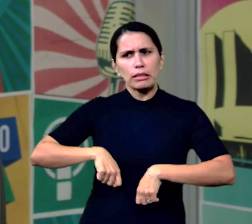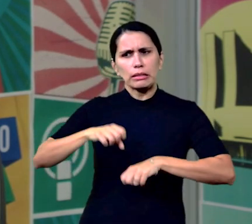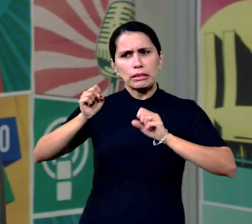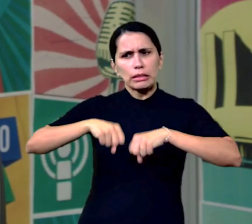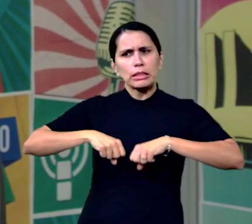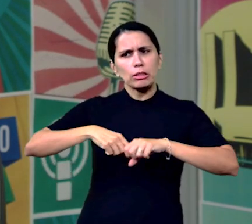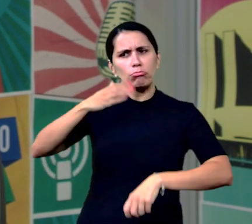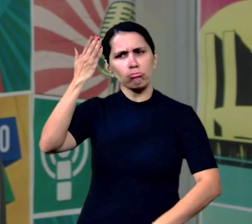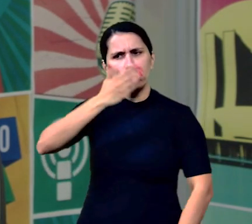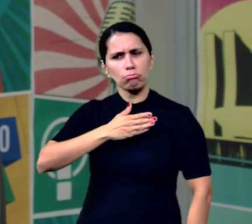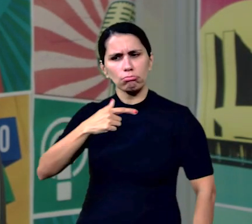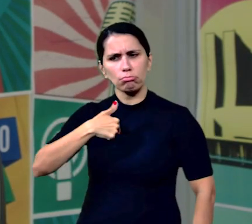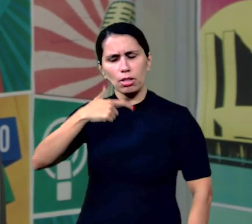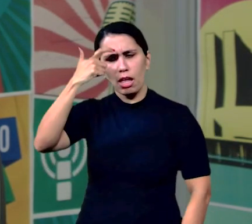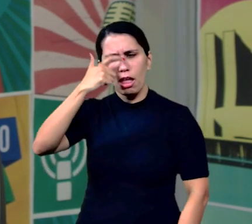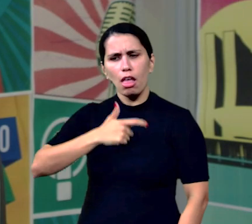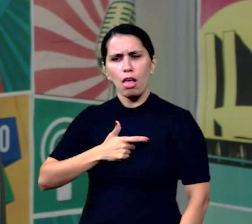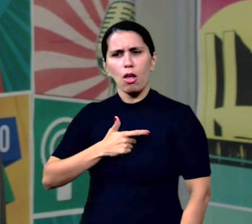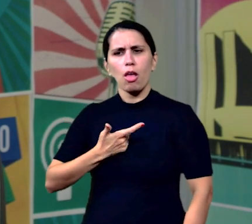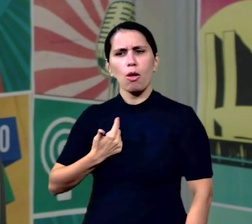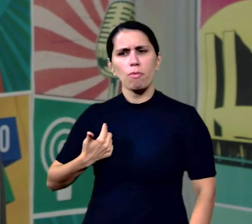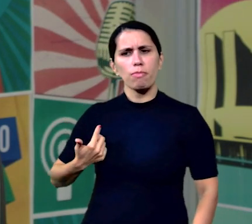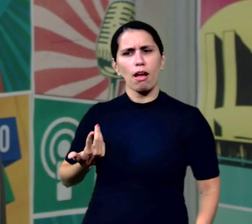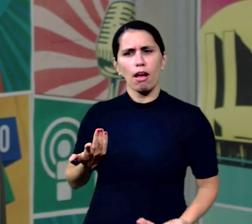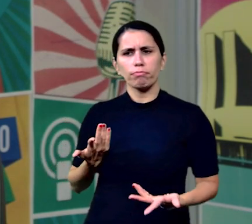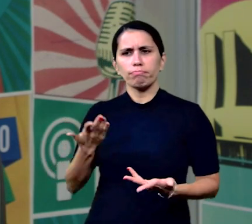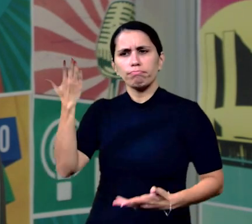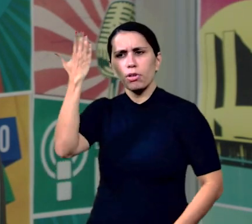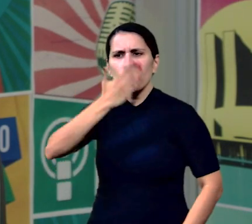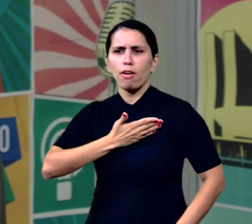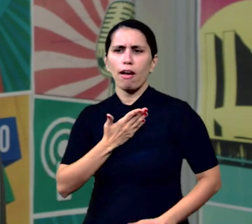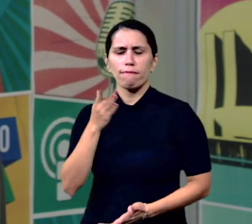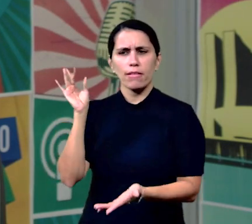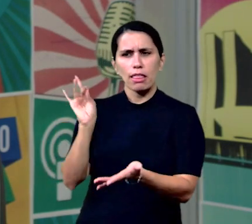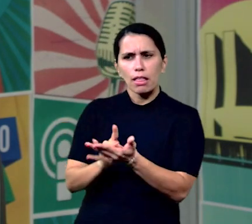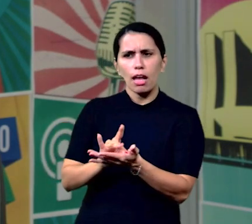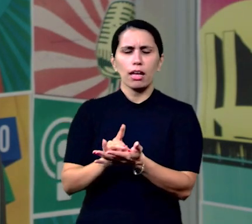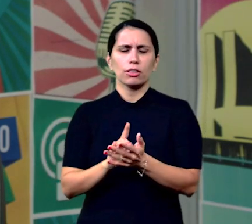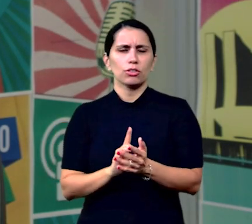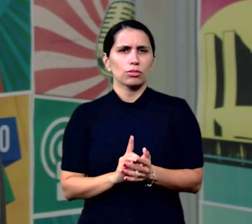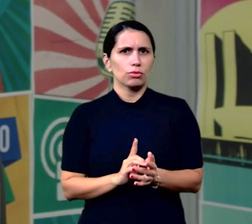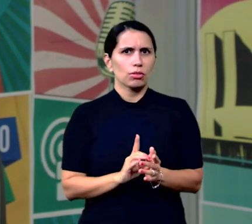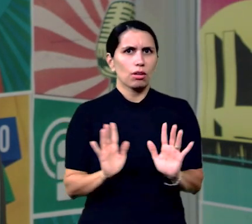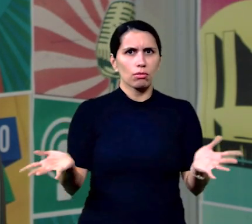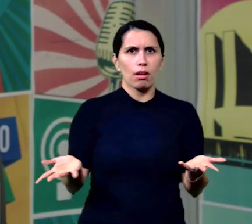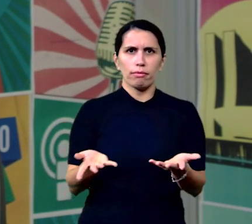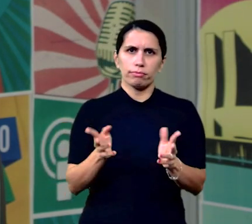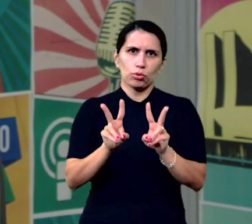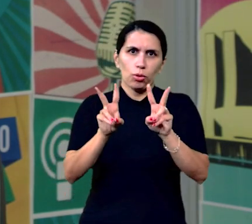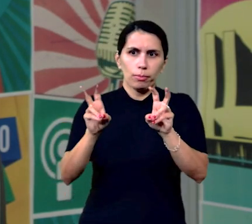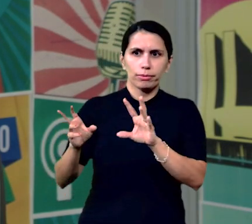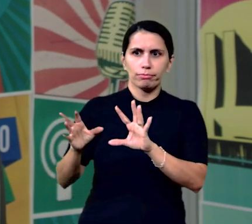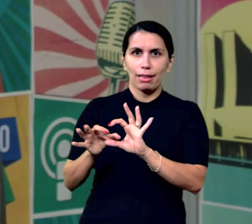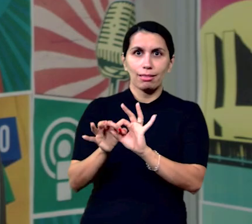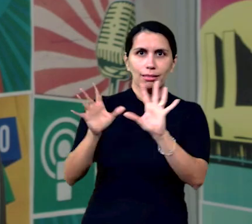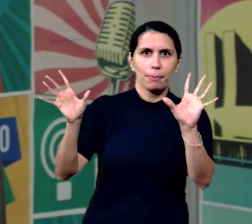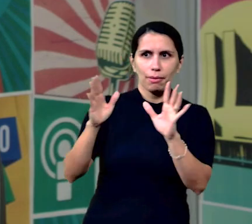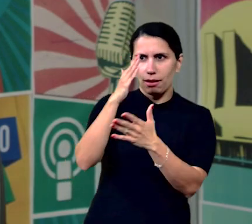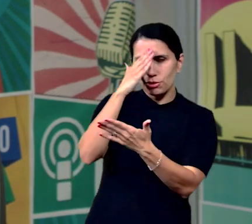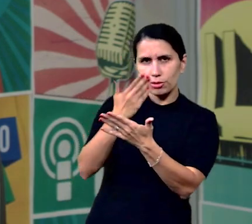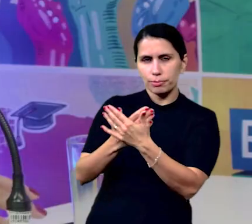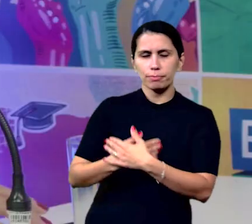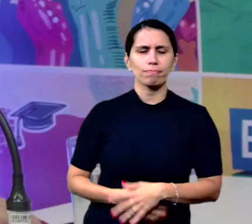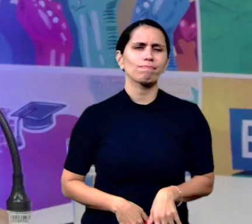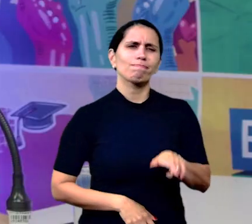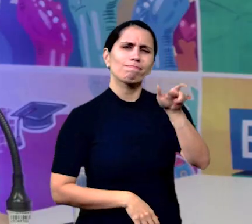um ato, né, criminoso em nome de qualquer verdade ou de qualquer preceito constitucional, como a liberdade de crença.